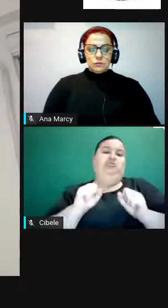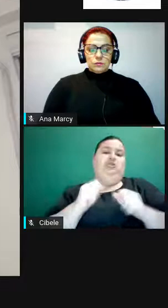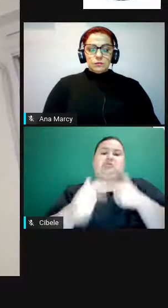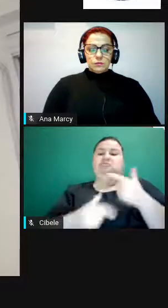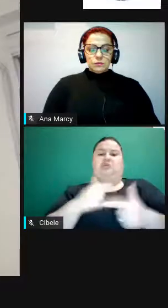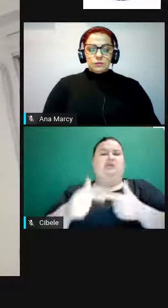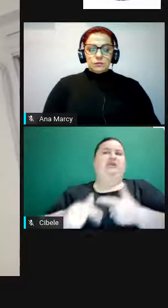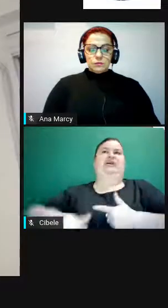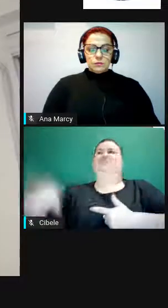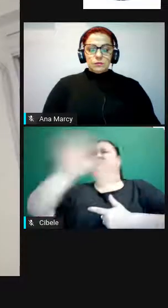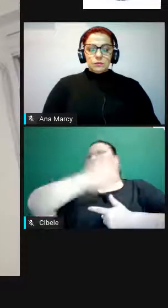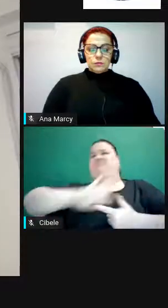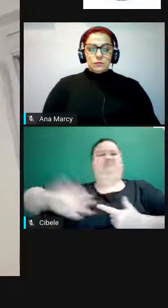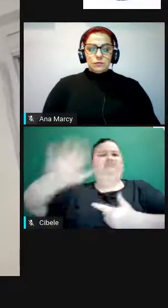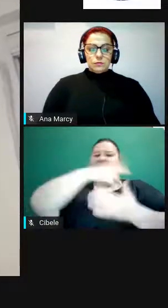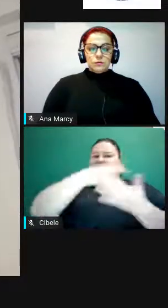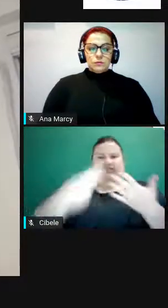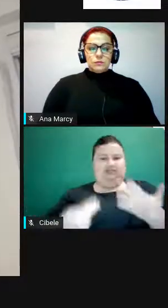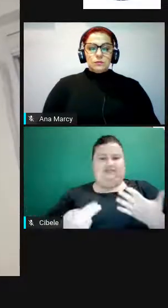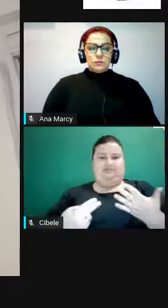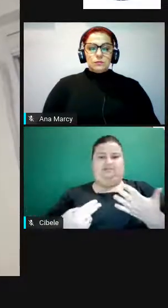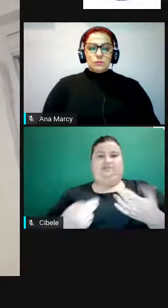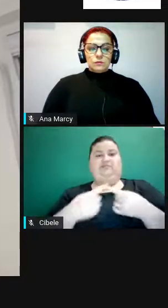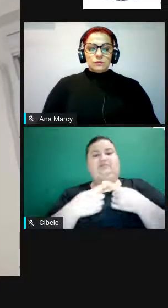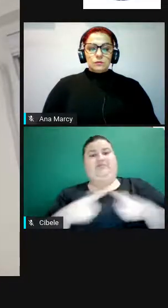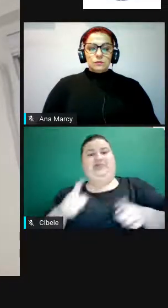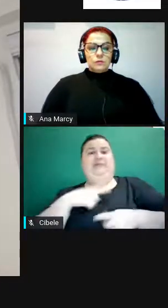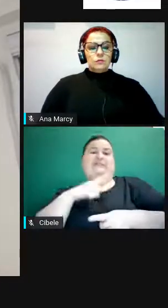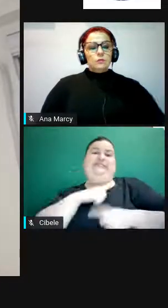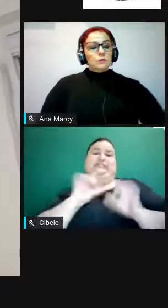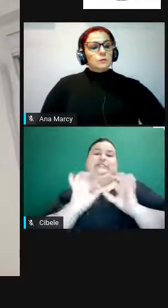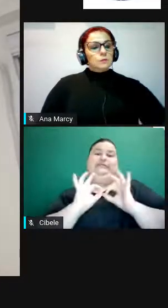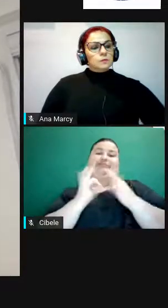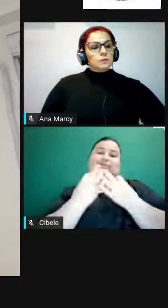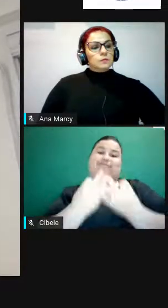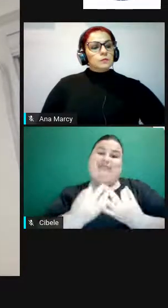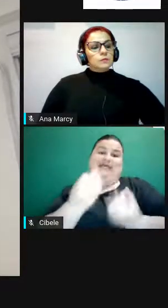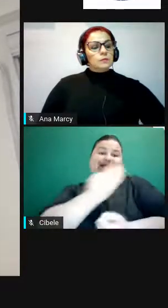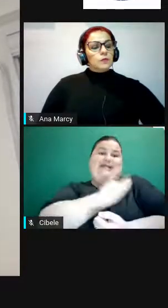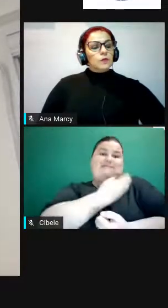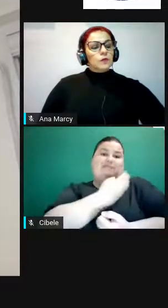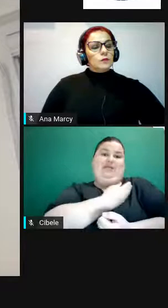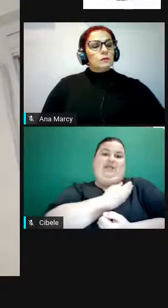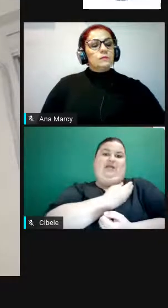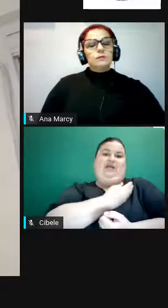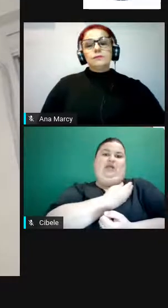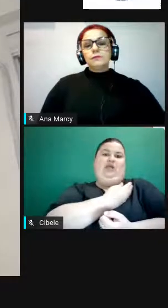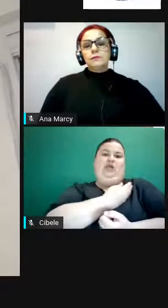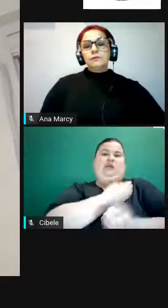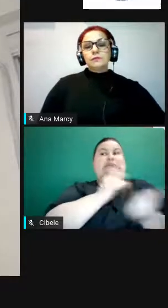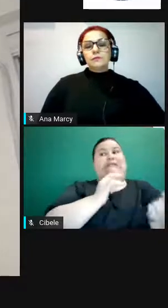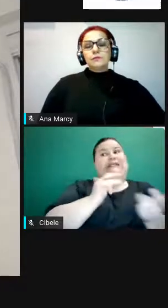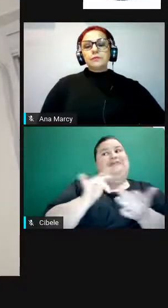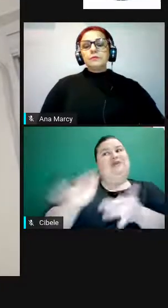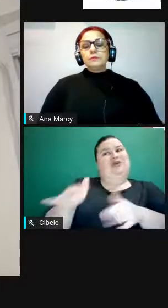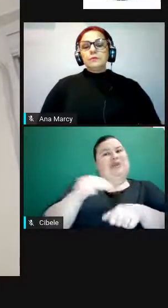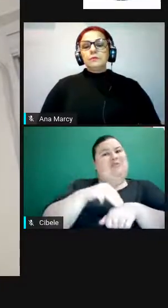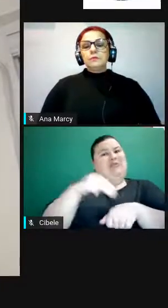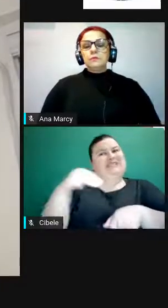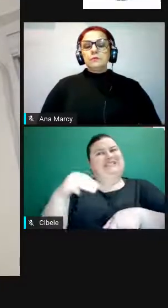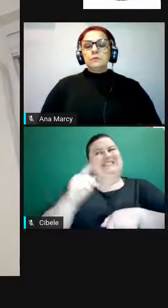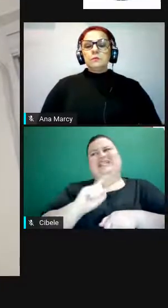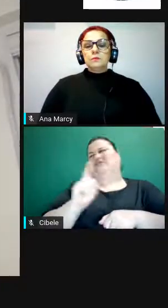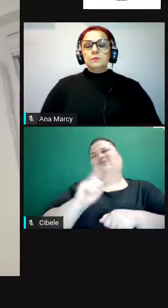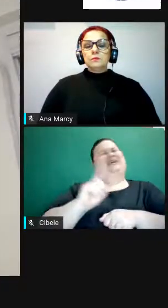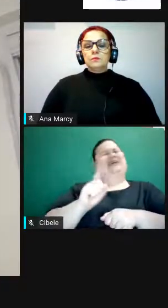que a minha família os meus amigos que eles diziam para mim olha Fabiano talvez não seja uma boa ideia se abandonar outro mestrado né como conceito